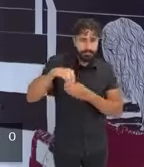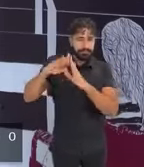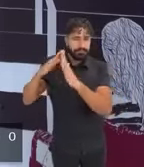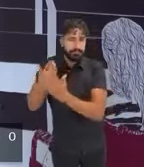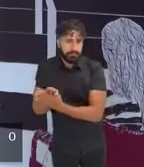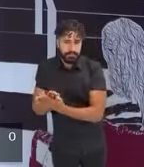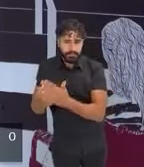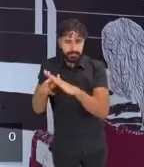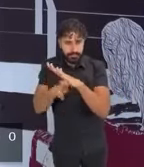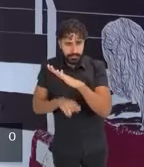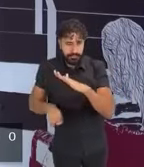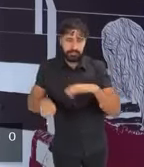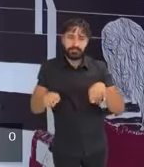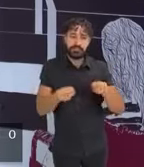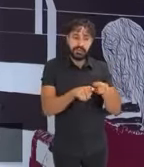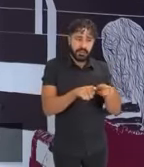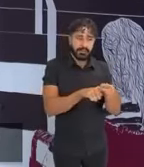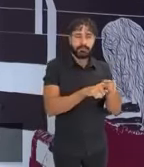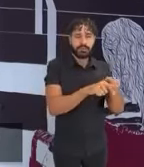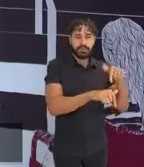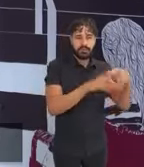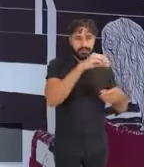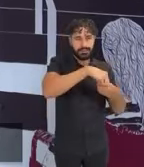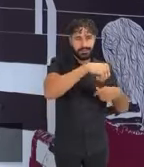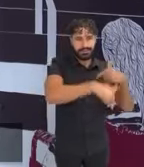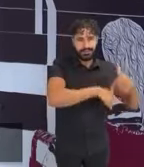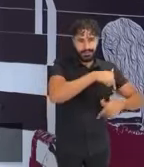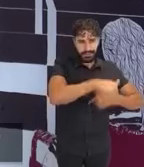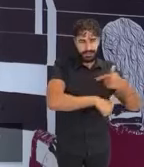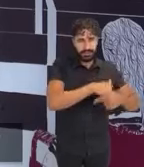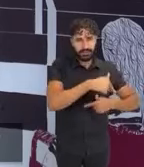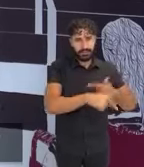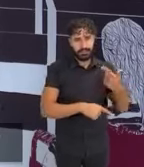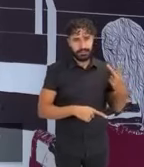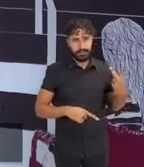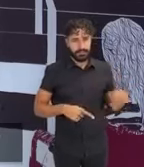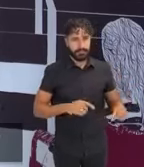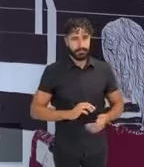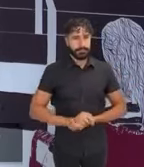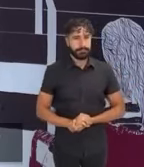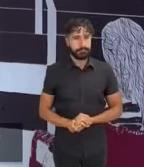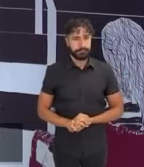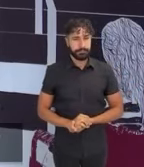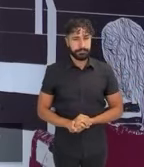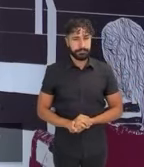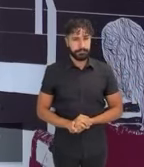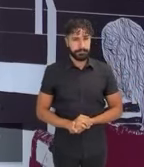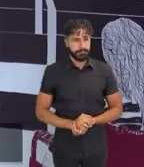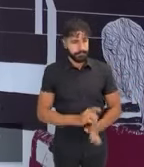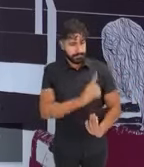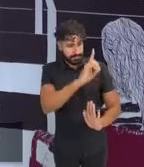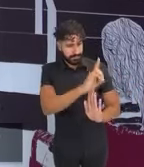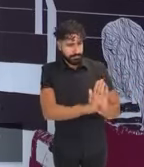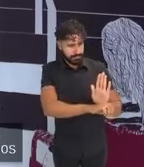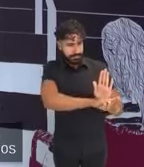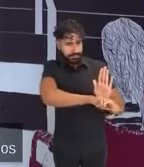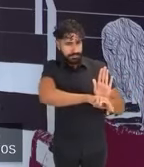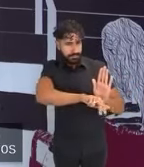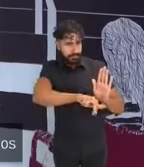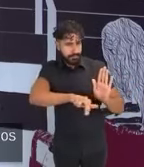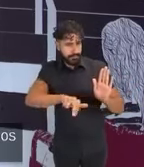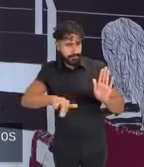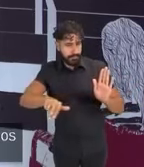universidade e do trabalho onde ele está desenvolvendo a sua atividade de estágio. Esses direitos,